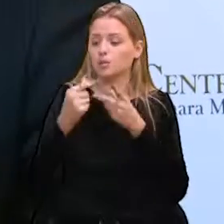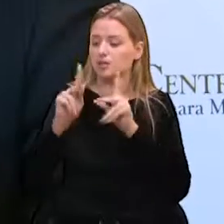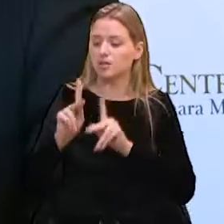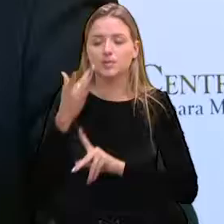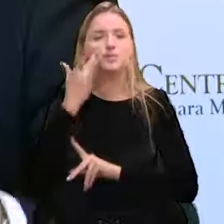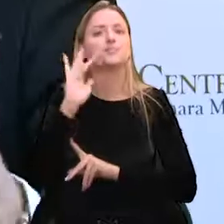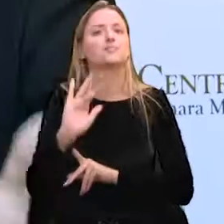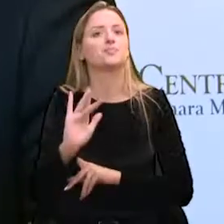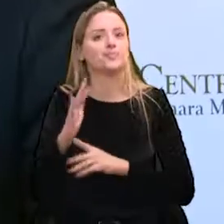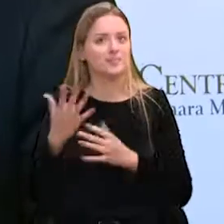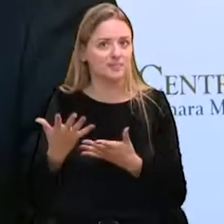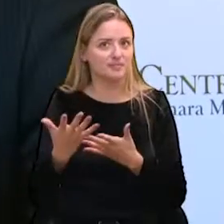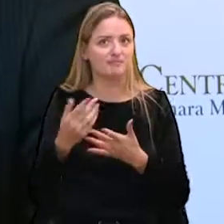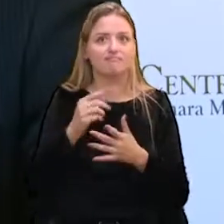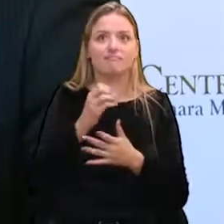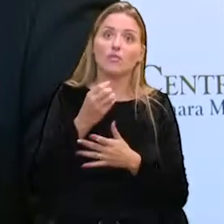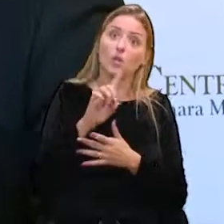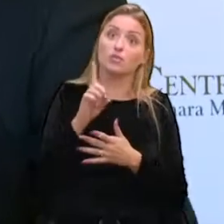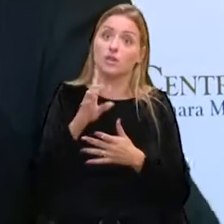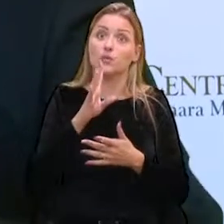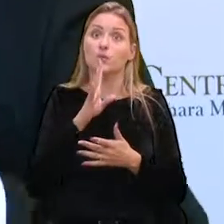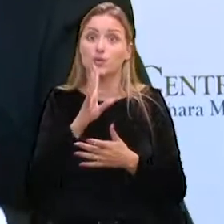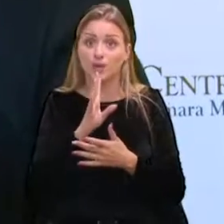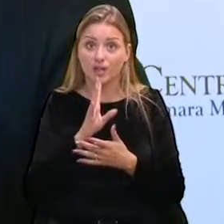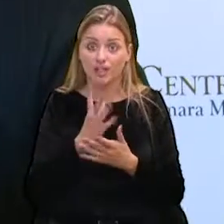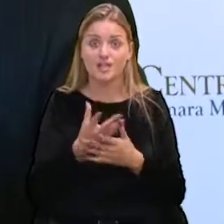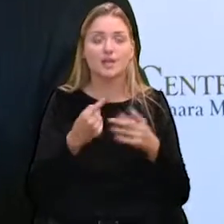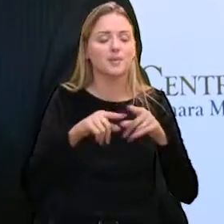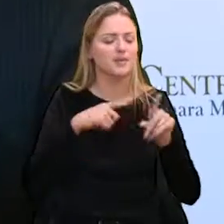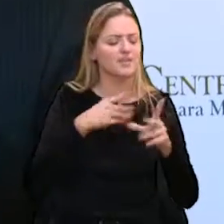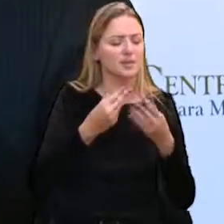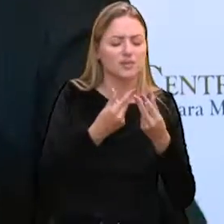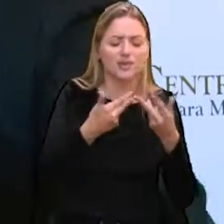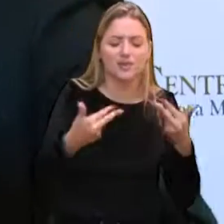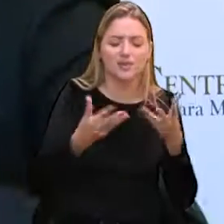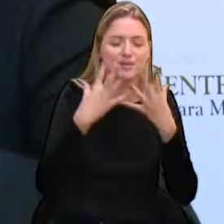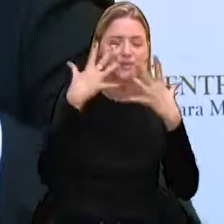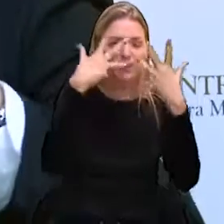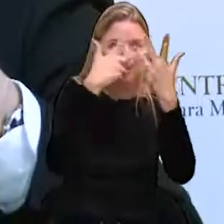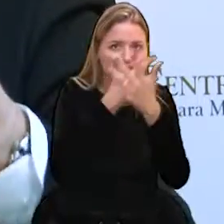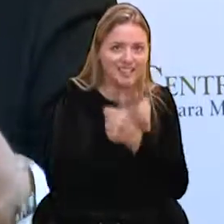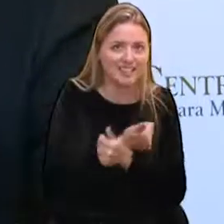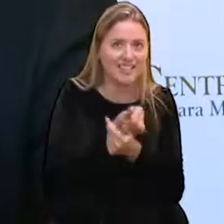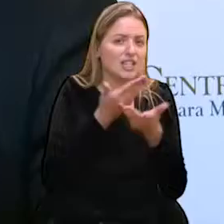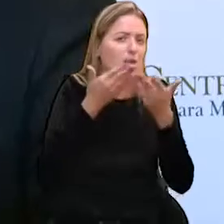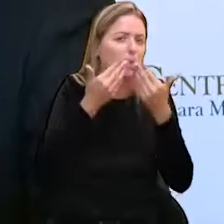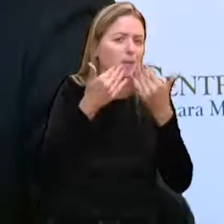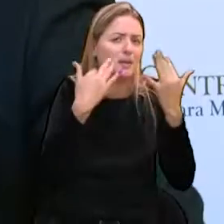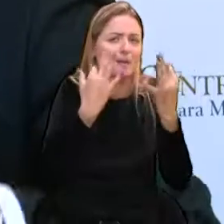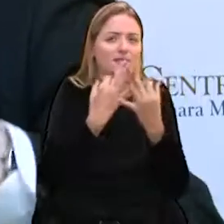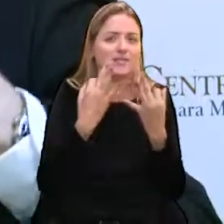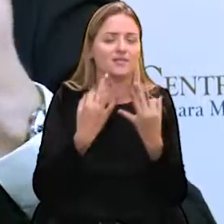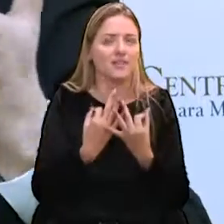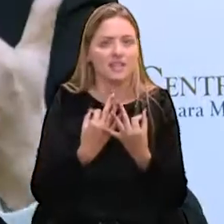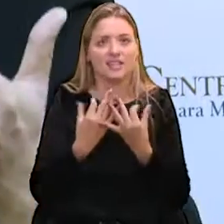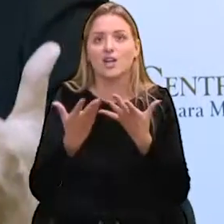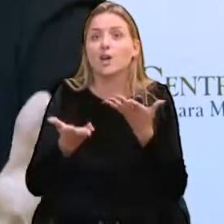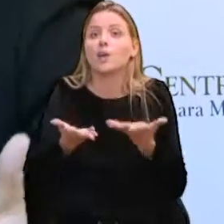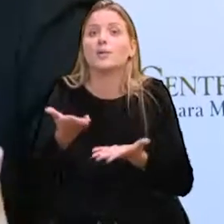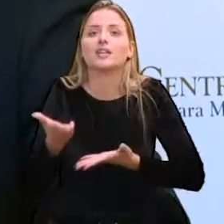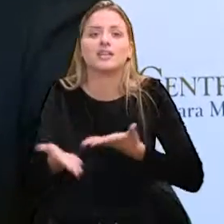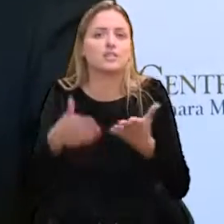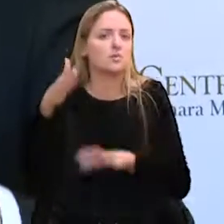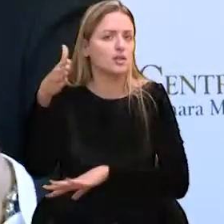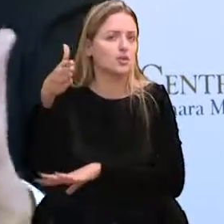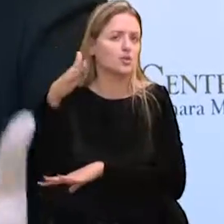sabe disso ou tem um desconhecimento, mas tem muita coisa bonita que irá ser explorada, um setor gastronômico fantástico, um receptivo